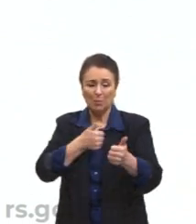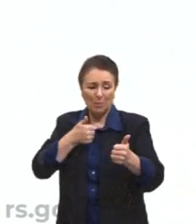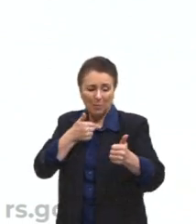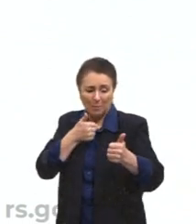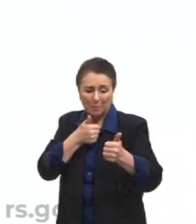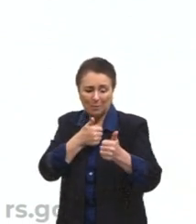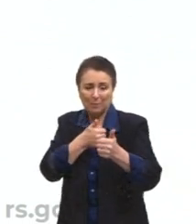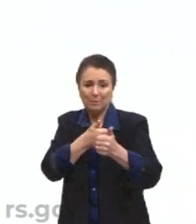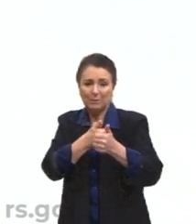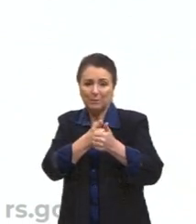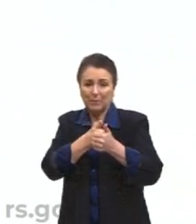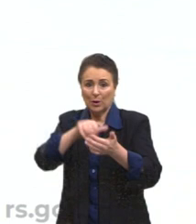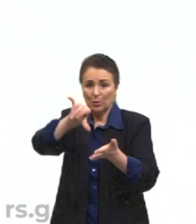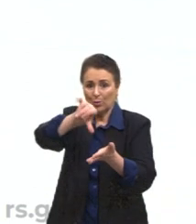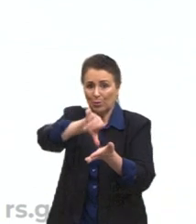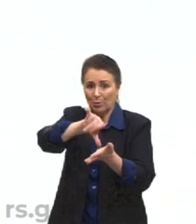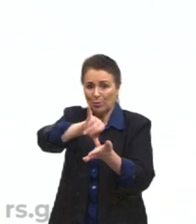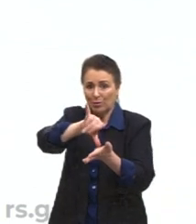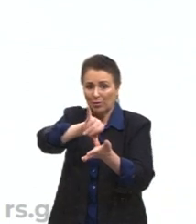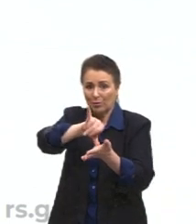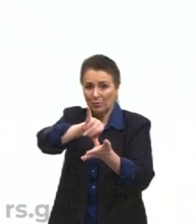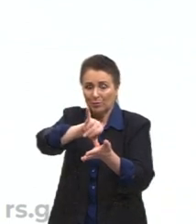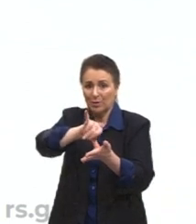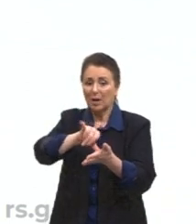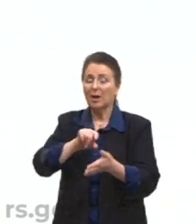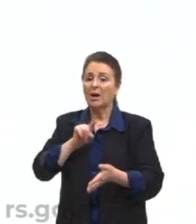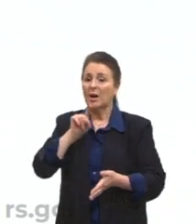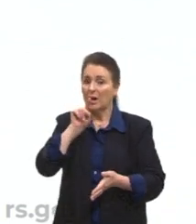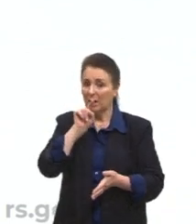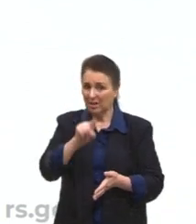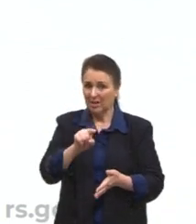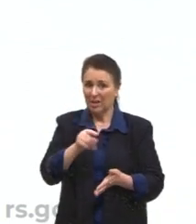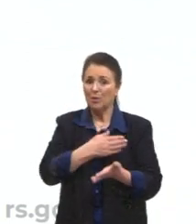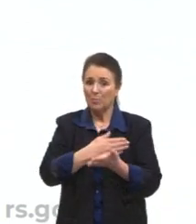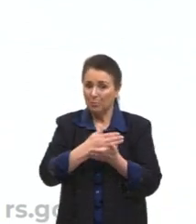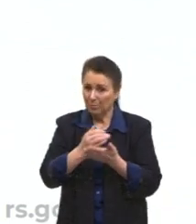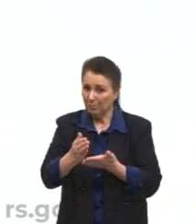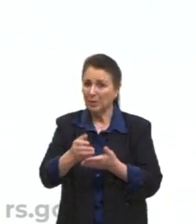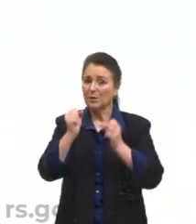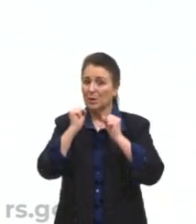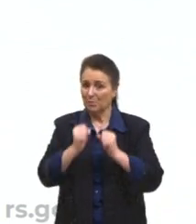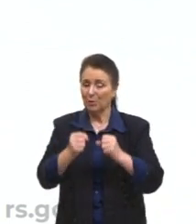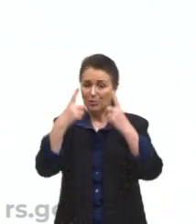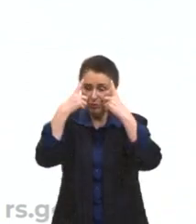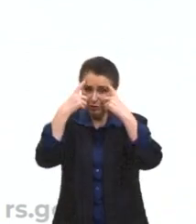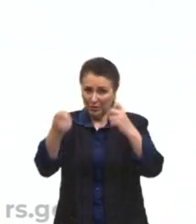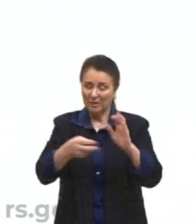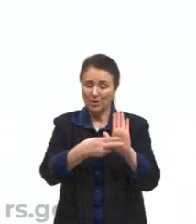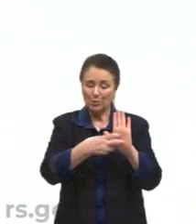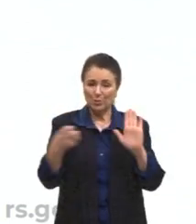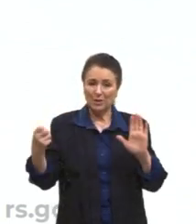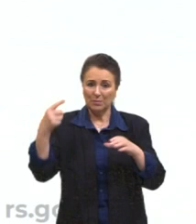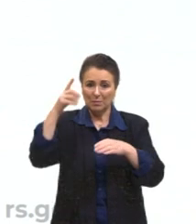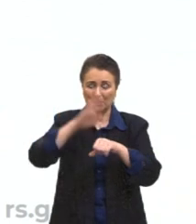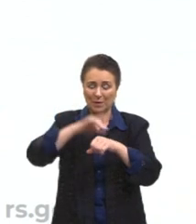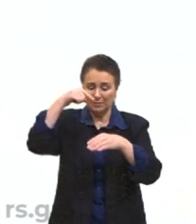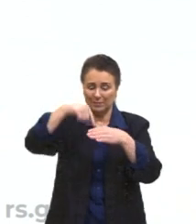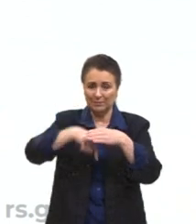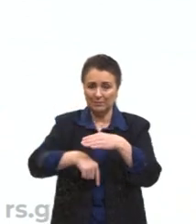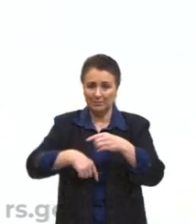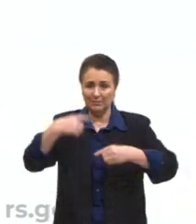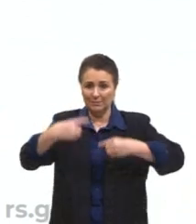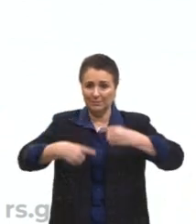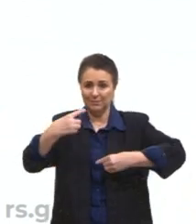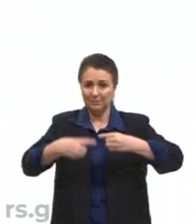E aí é um terreiro fácil para a questão da violência né da criminalidade e nós discutimos também né as